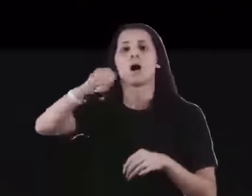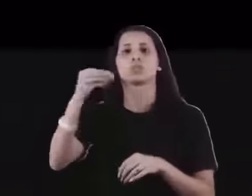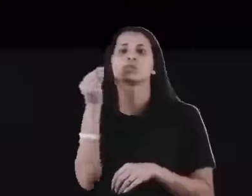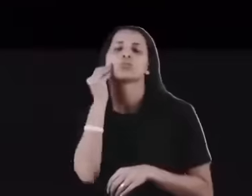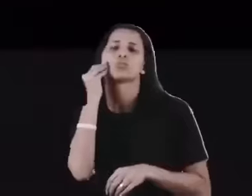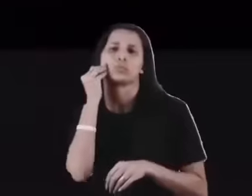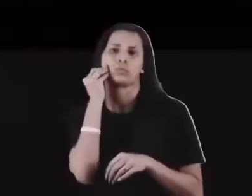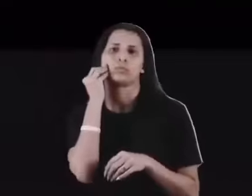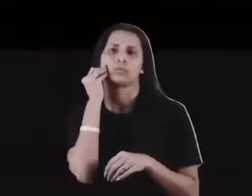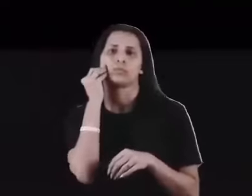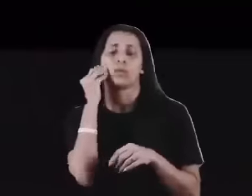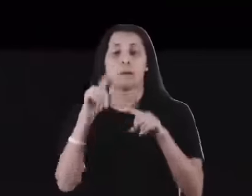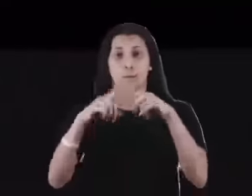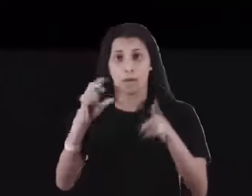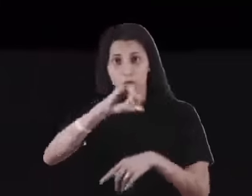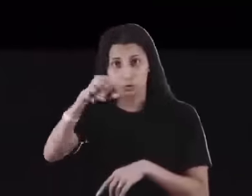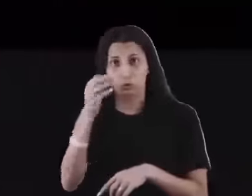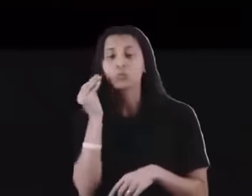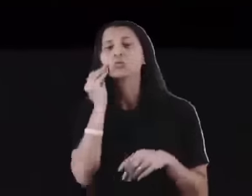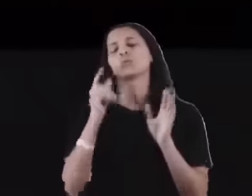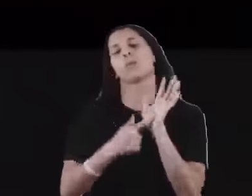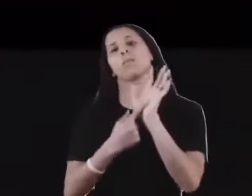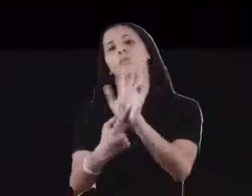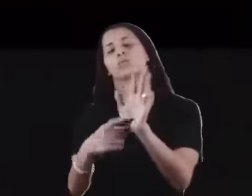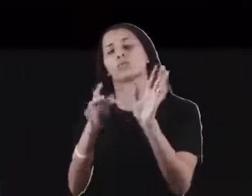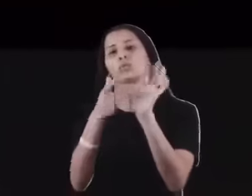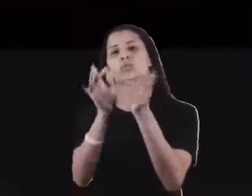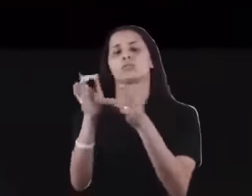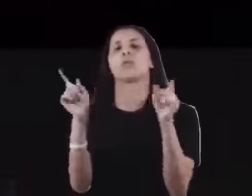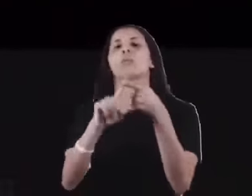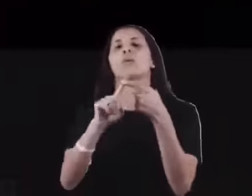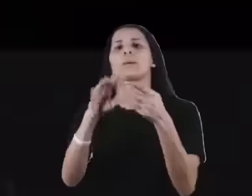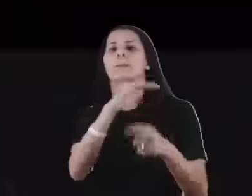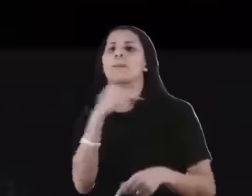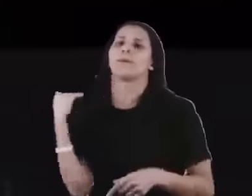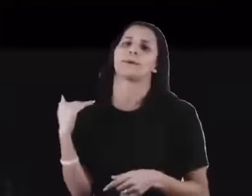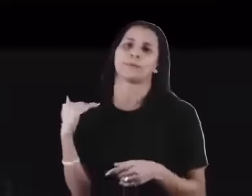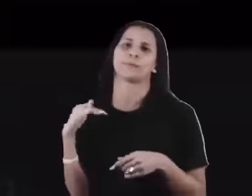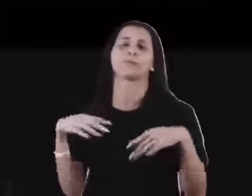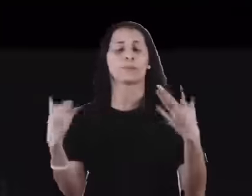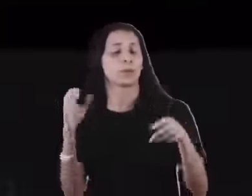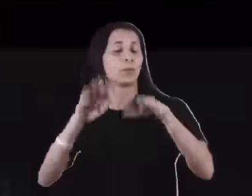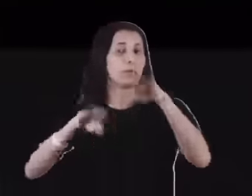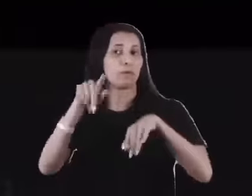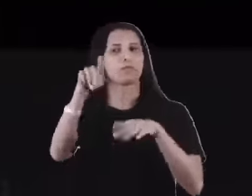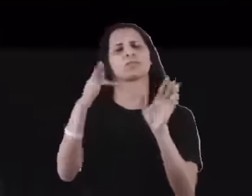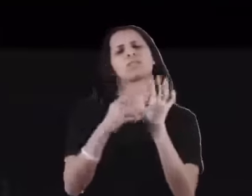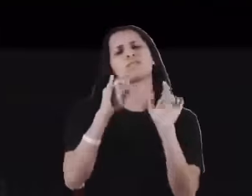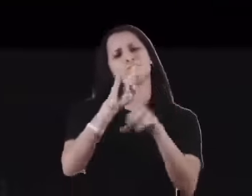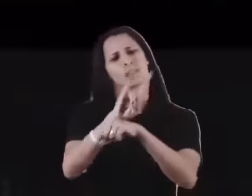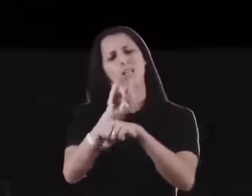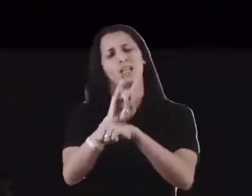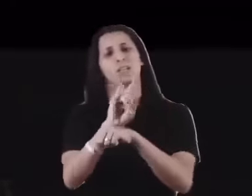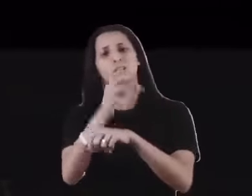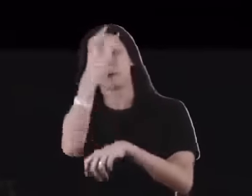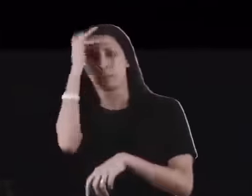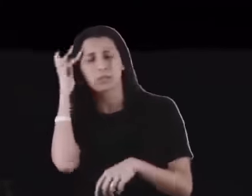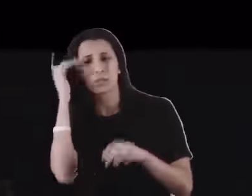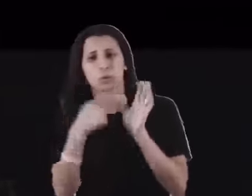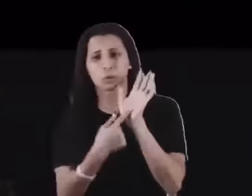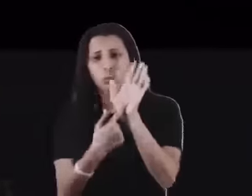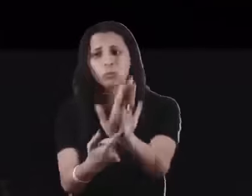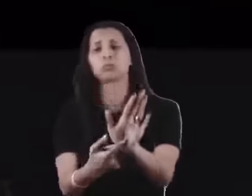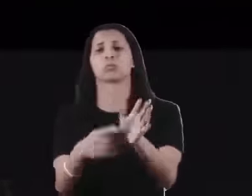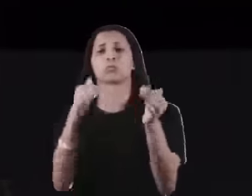Jesus para sua própria morte talvez você foi traído por alguém que contou revelou um segredo que era só seu